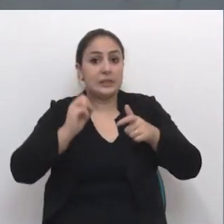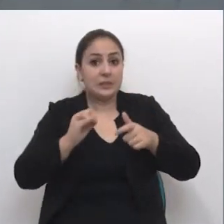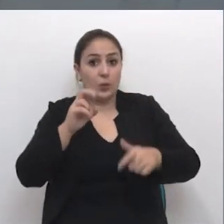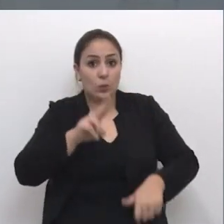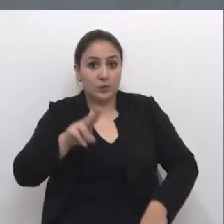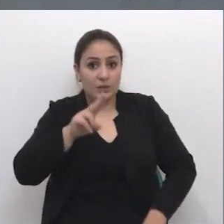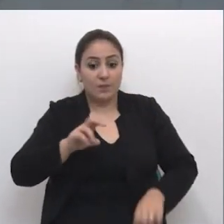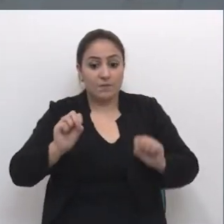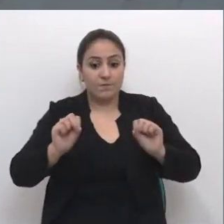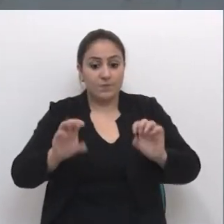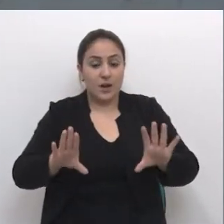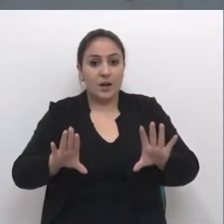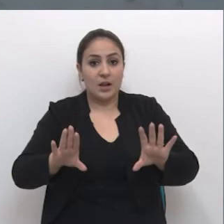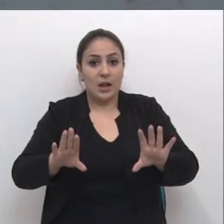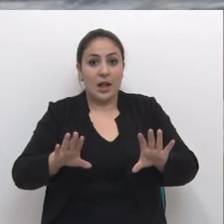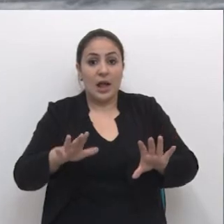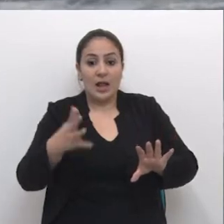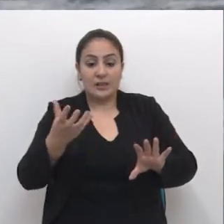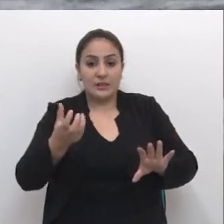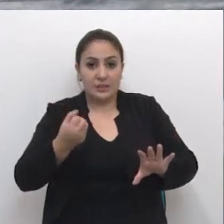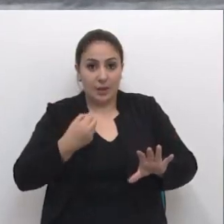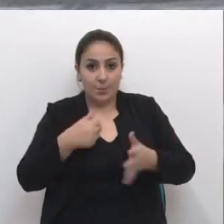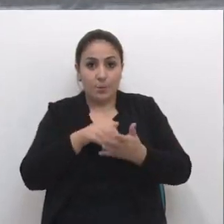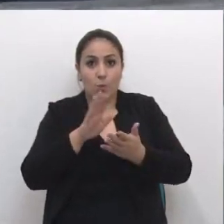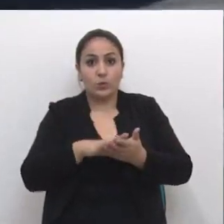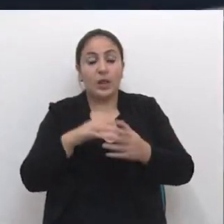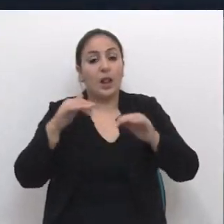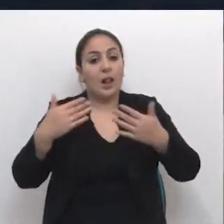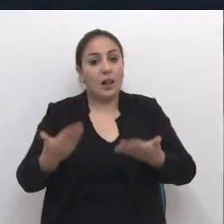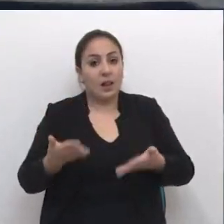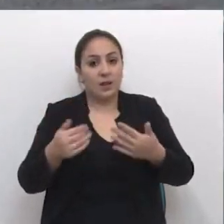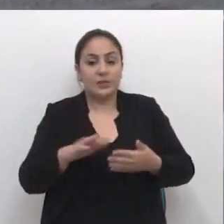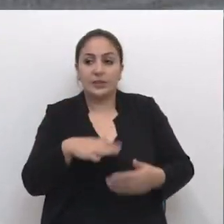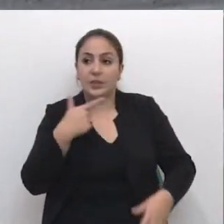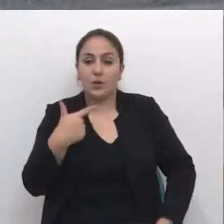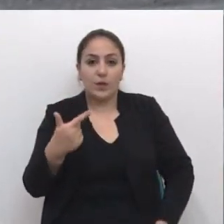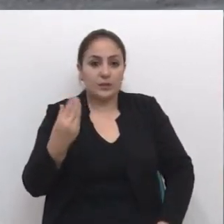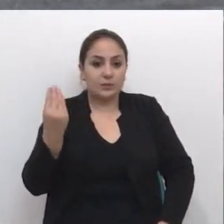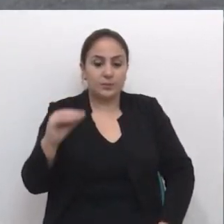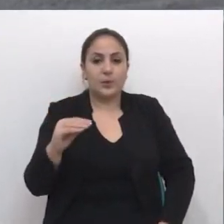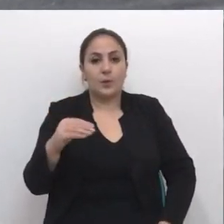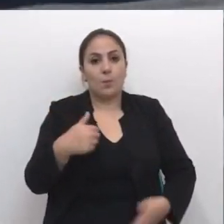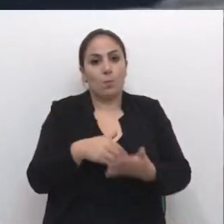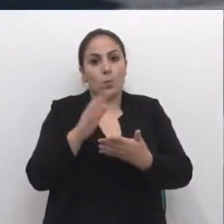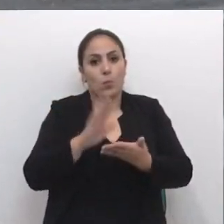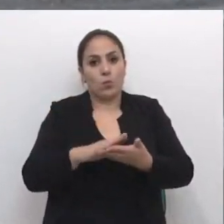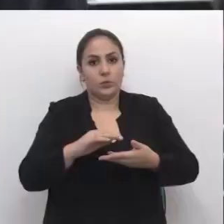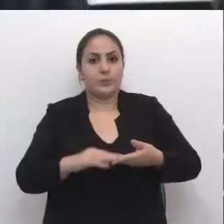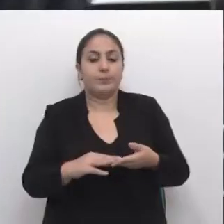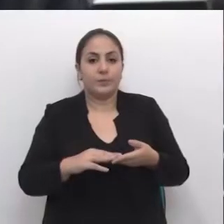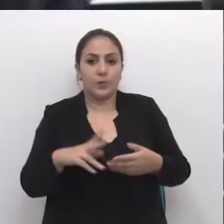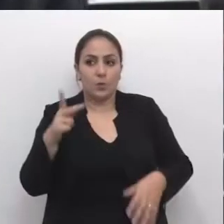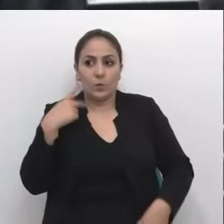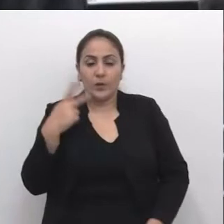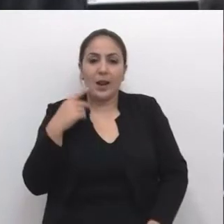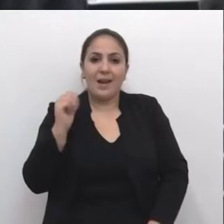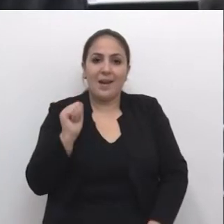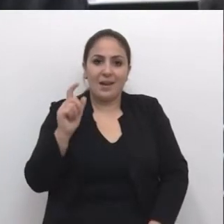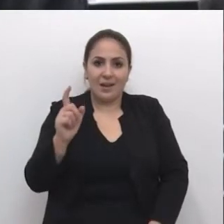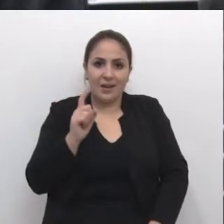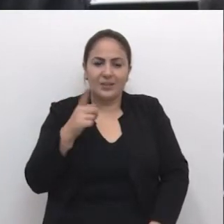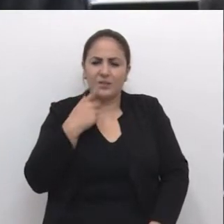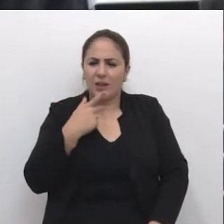mudanças significativas são as punições mais brandas para motociclistas que dirigirem com a viseira do capacete